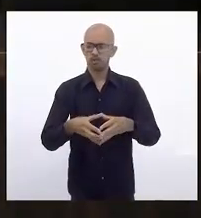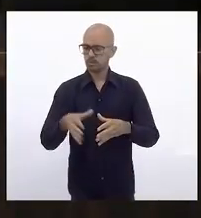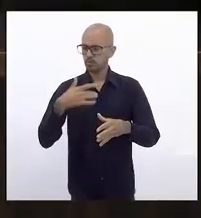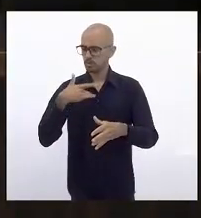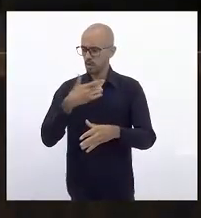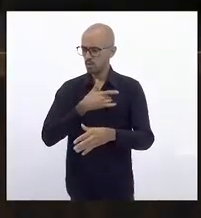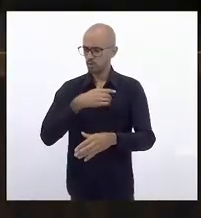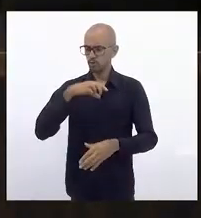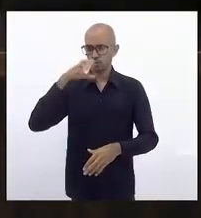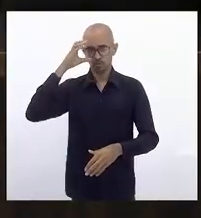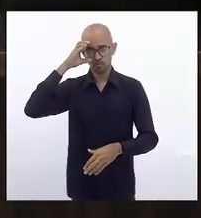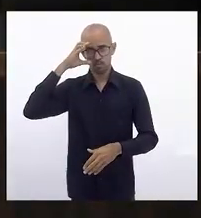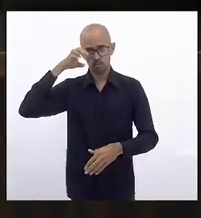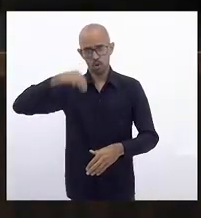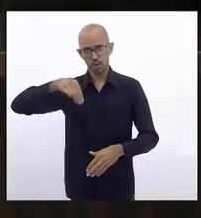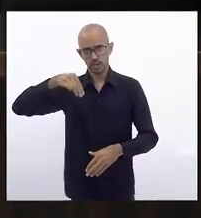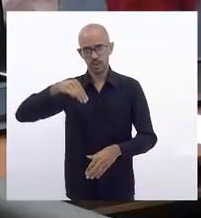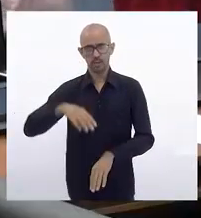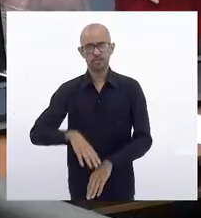Francisco.